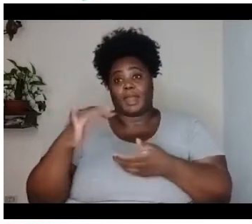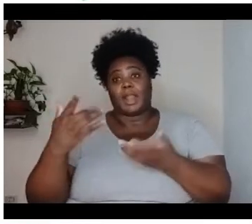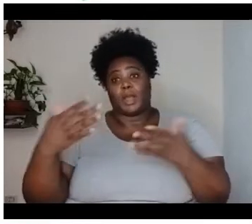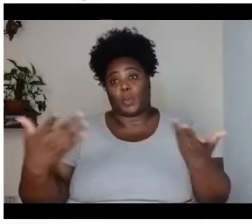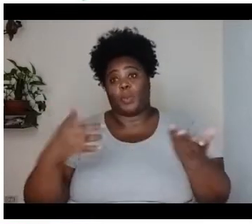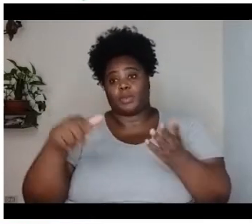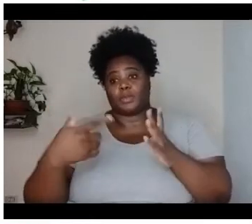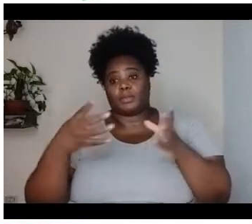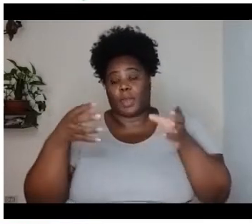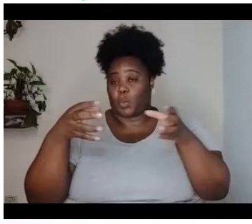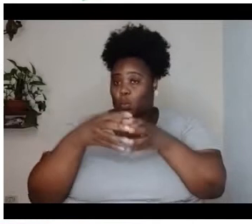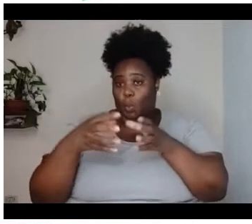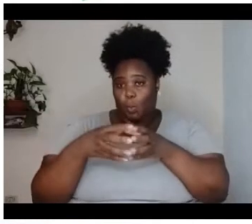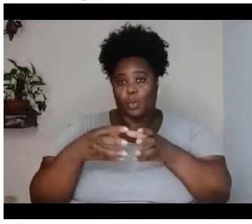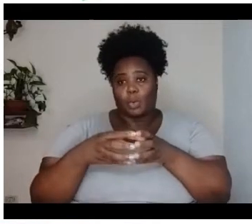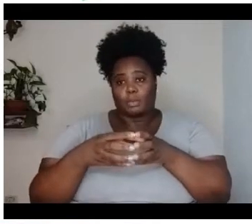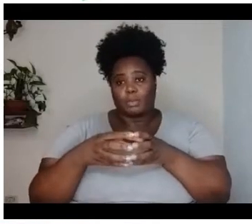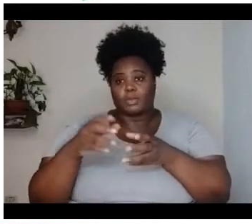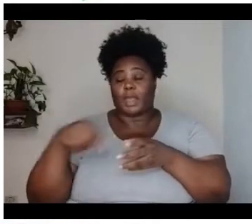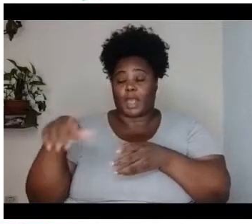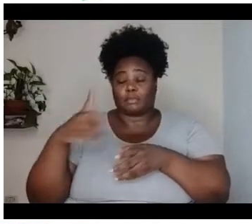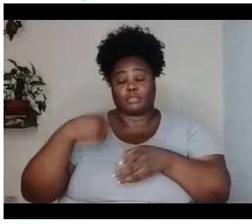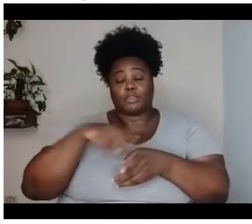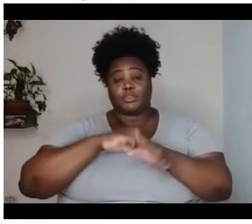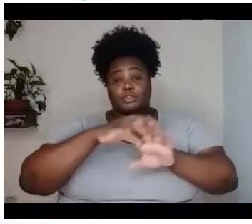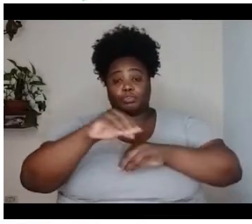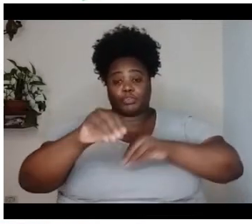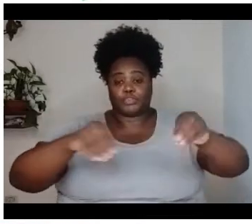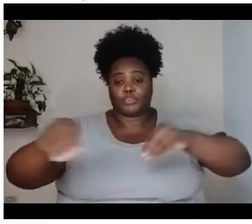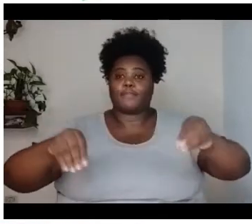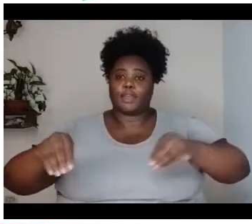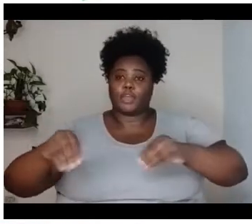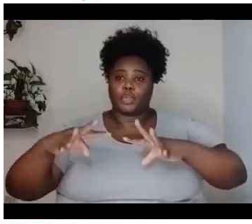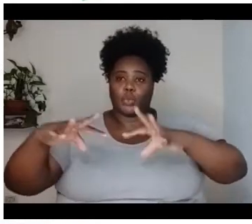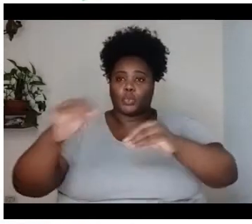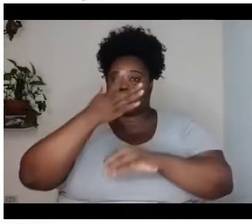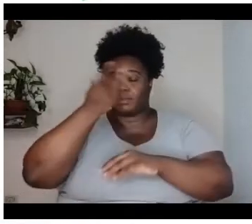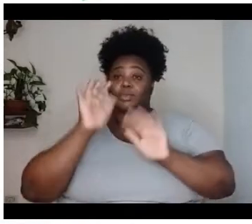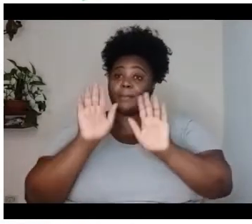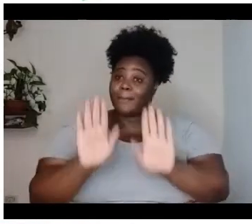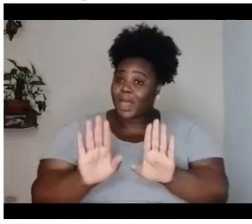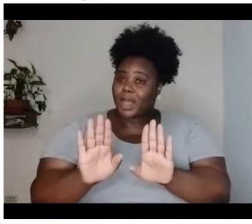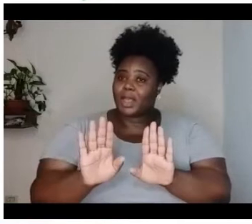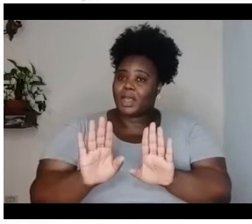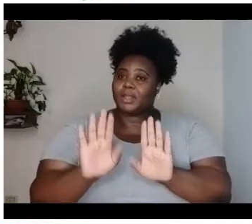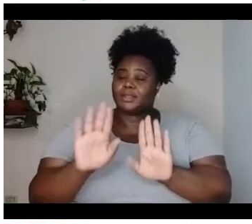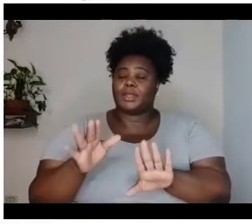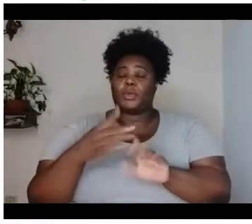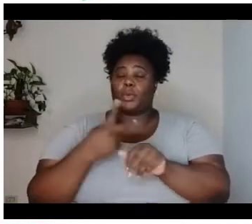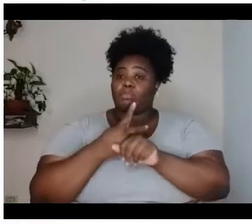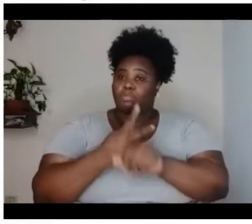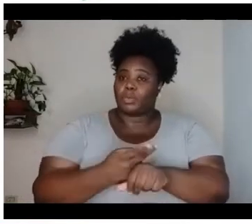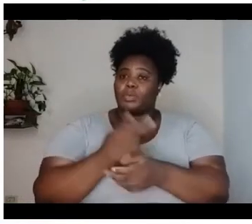é coletiva, você divide aquilo com todo mundo, né? Mas eu procuro